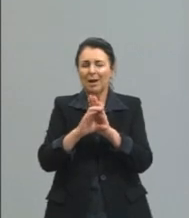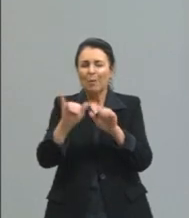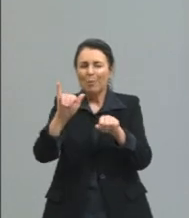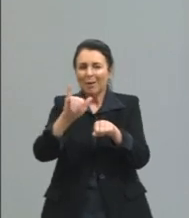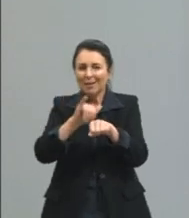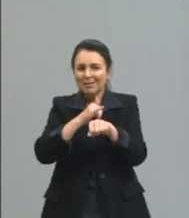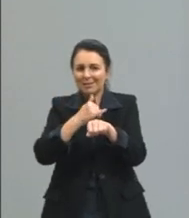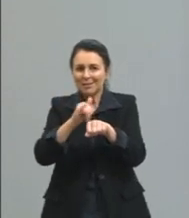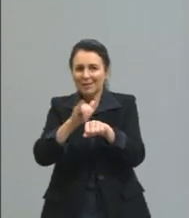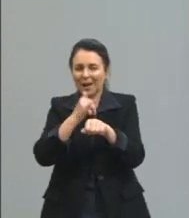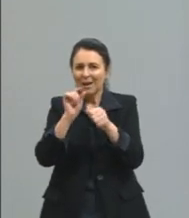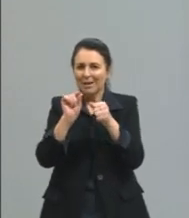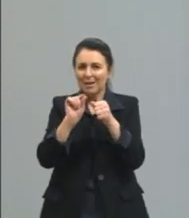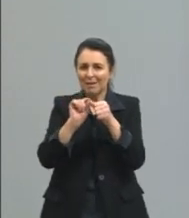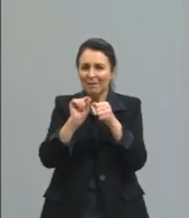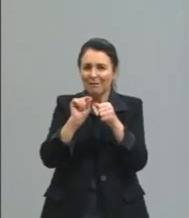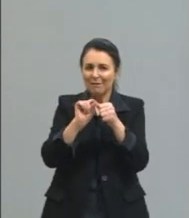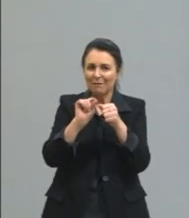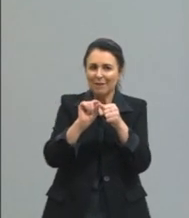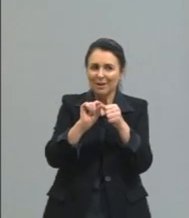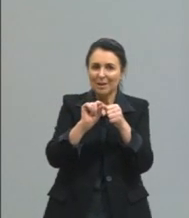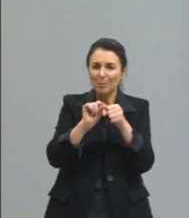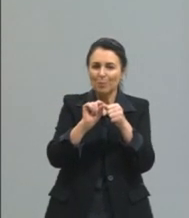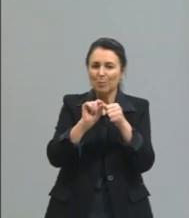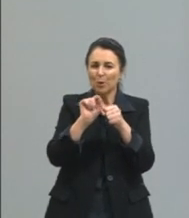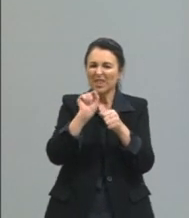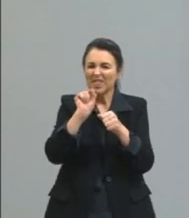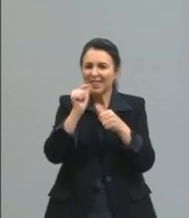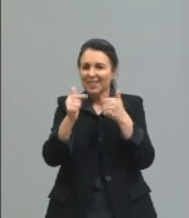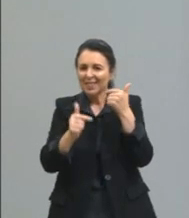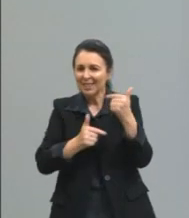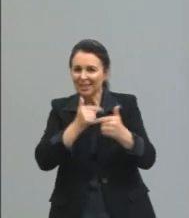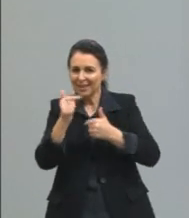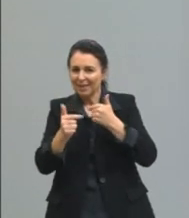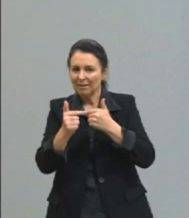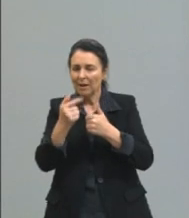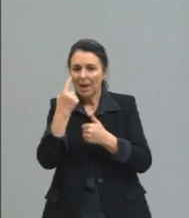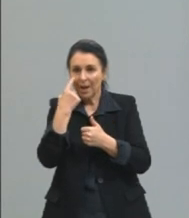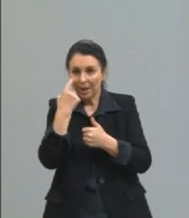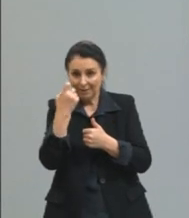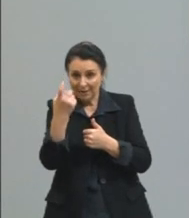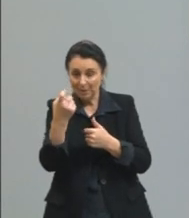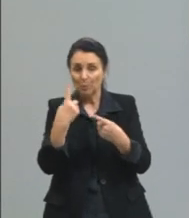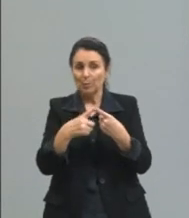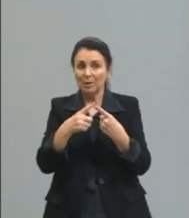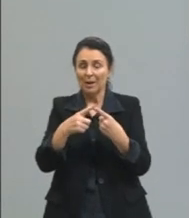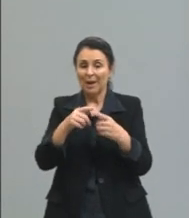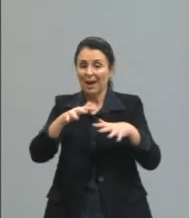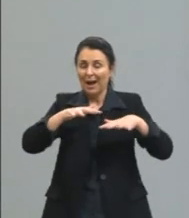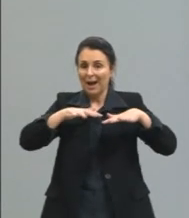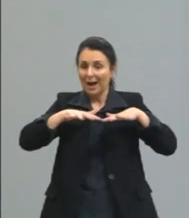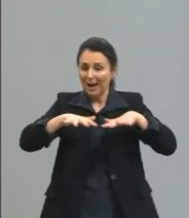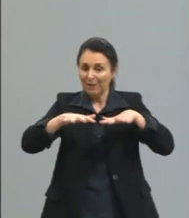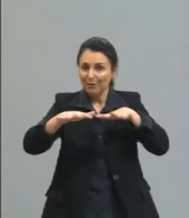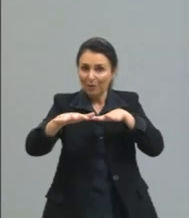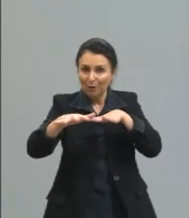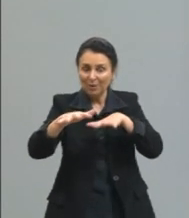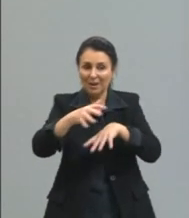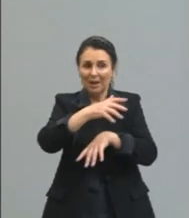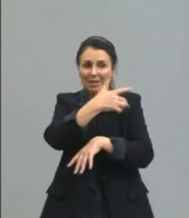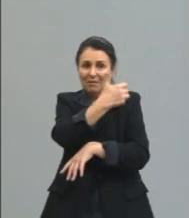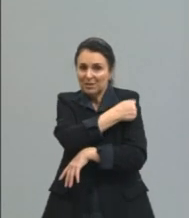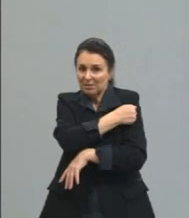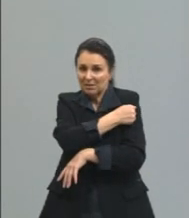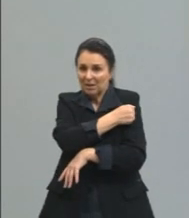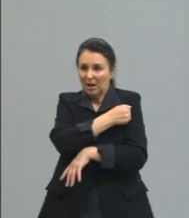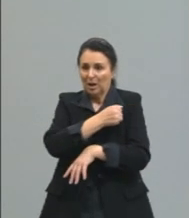estratégia elaborada pelos operários. E aí é uma questão interessante, porque a revolta da vacina, por parte dos civis, ela